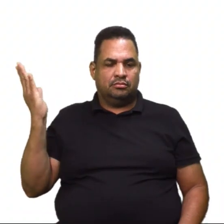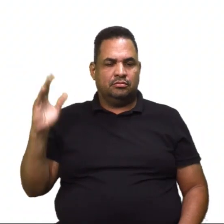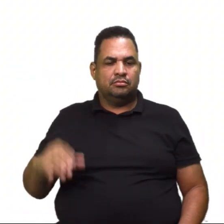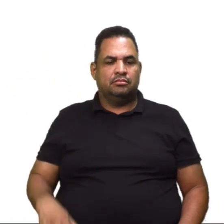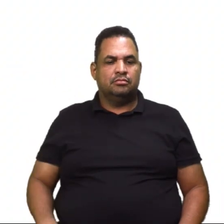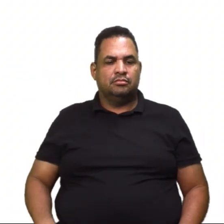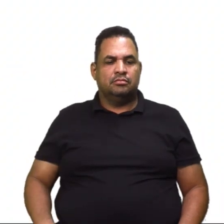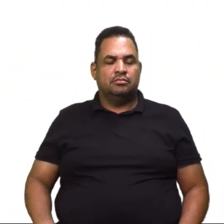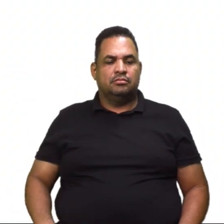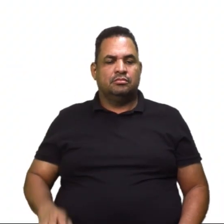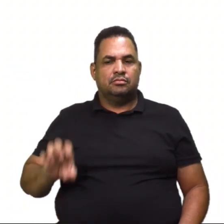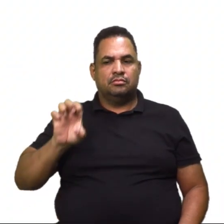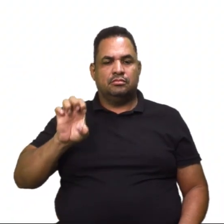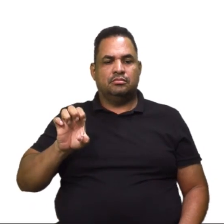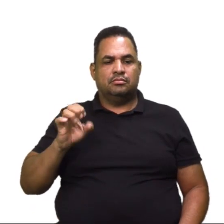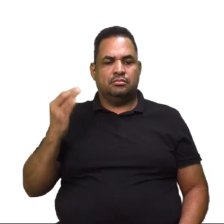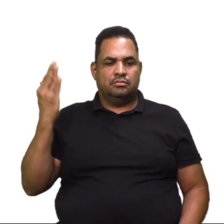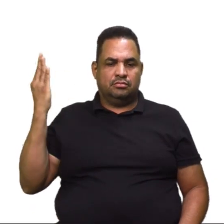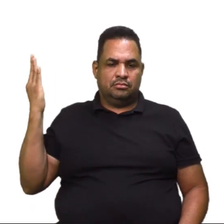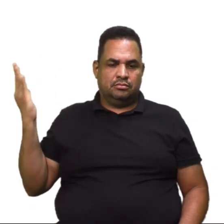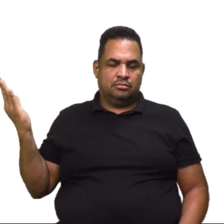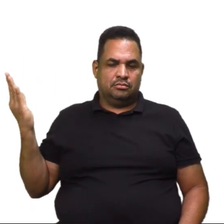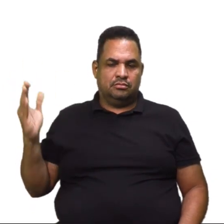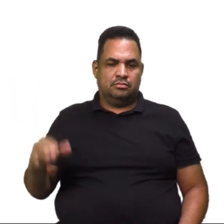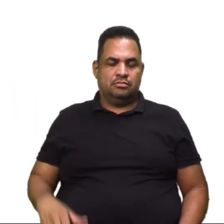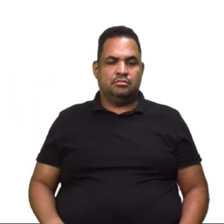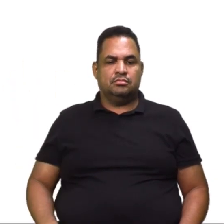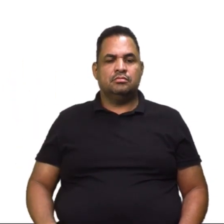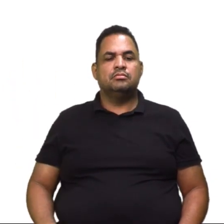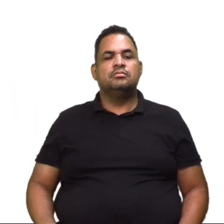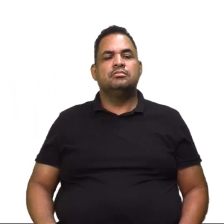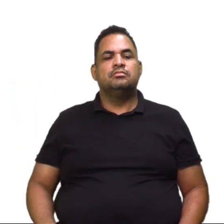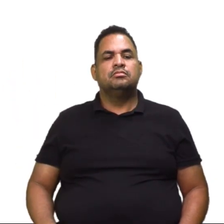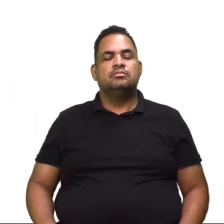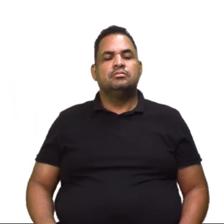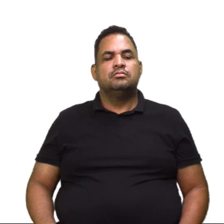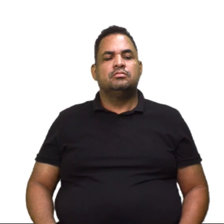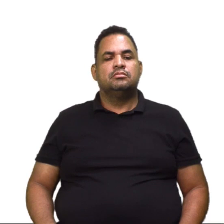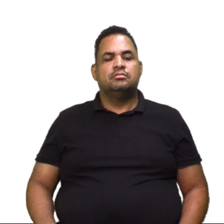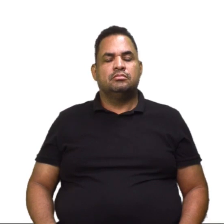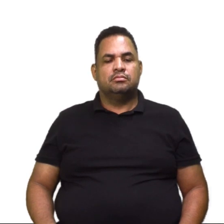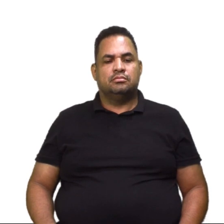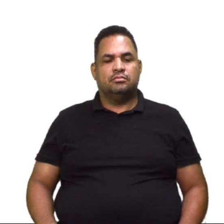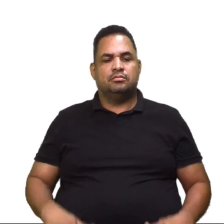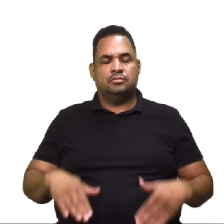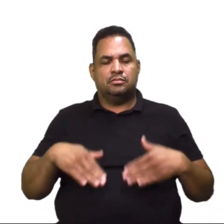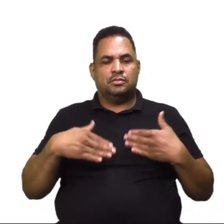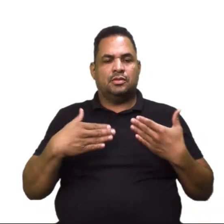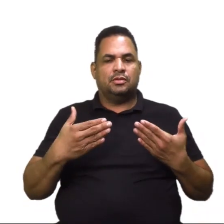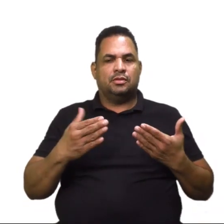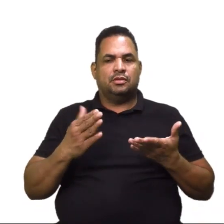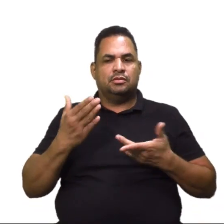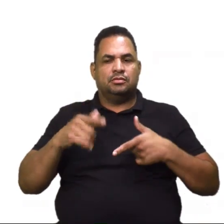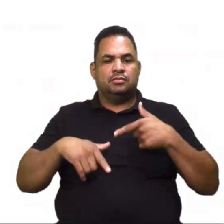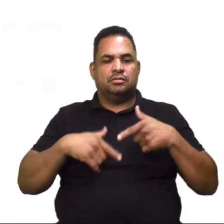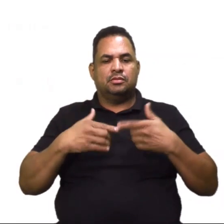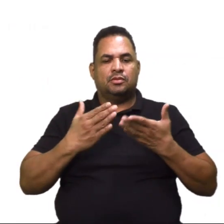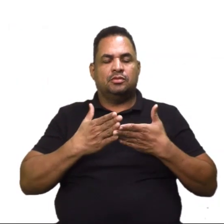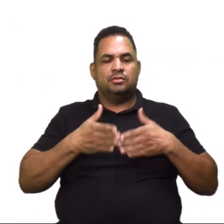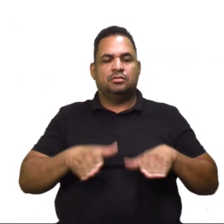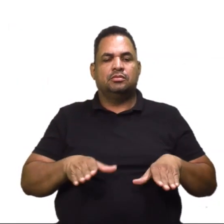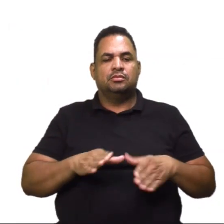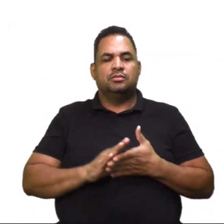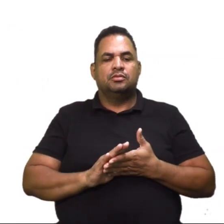e progesterona e E, testosterona. Gente, testosterona é masculino. Ocitocina vai atuar só na hora do parto. Então, o